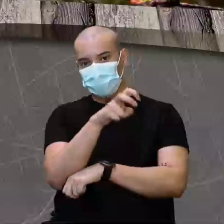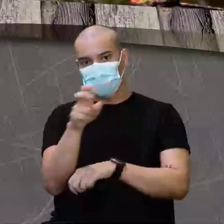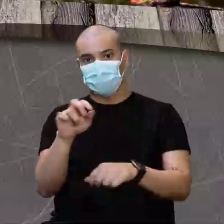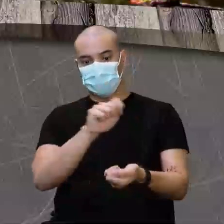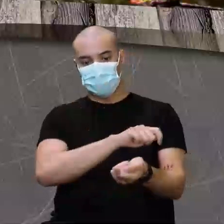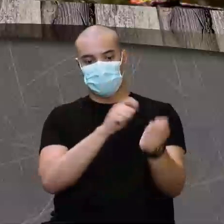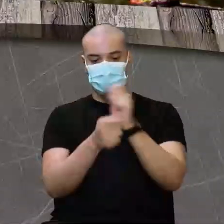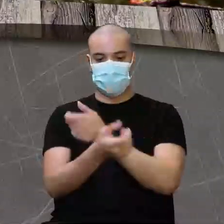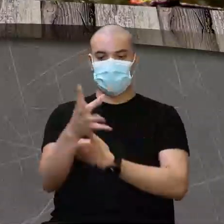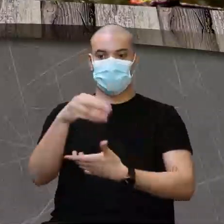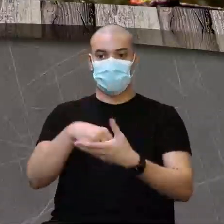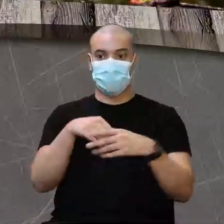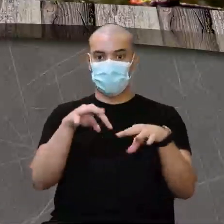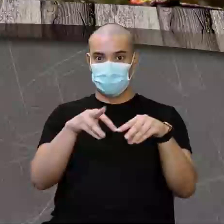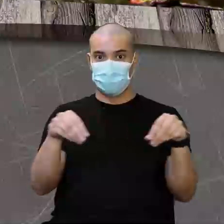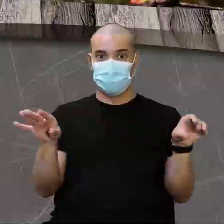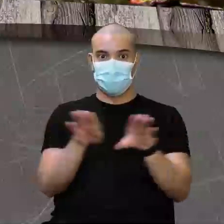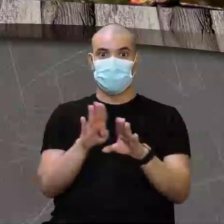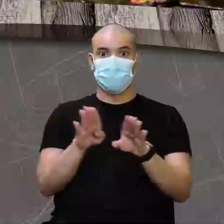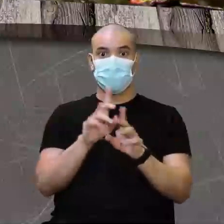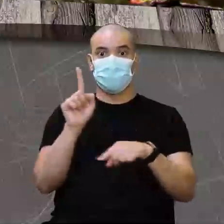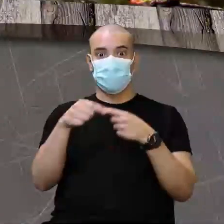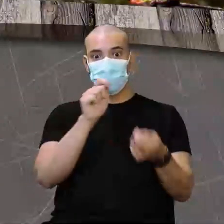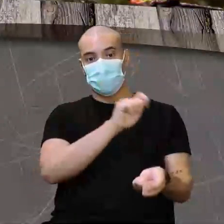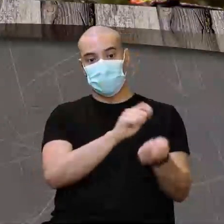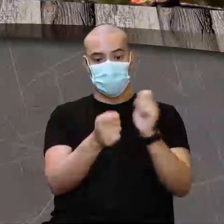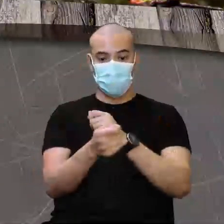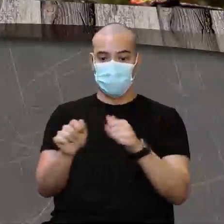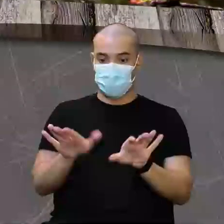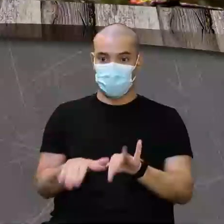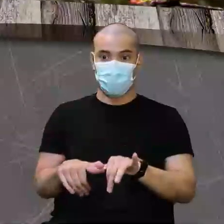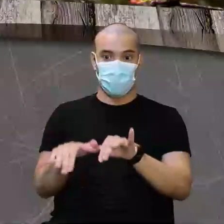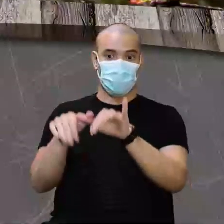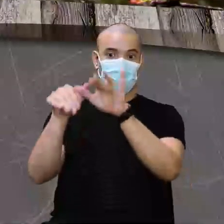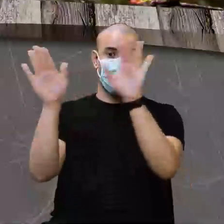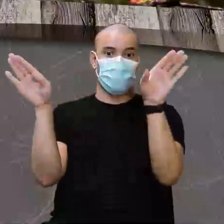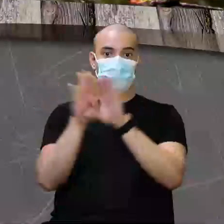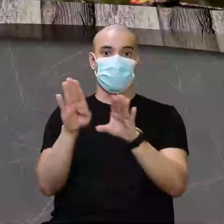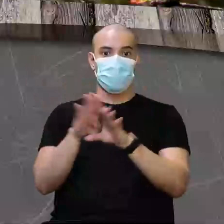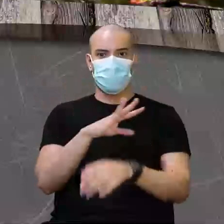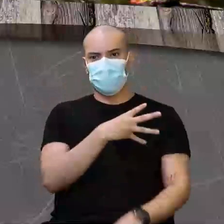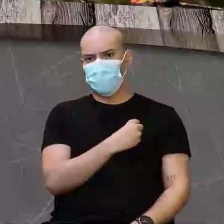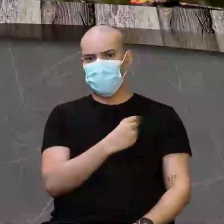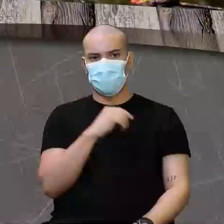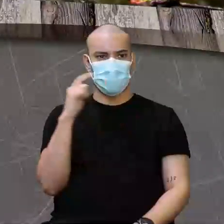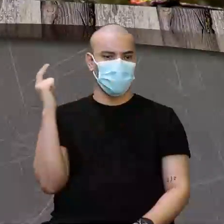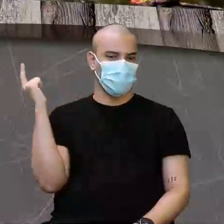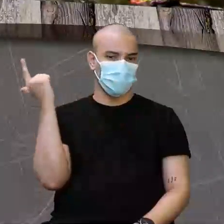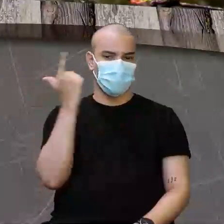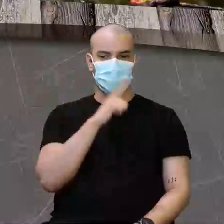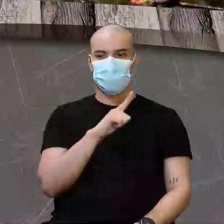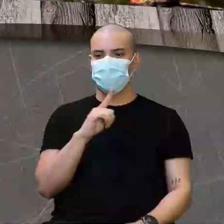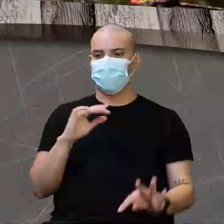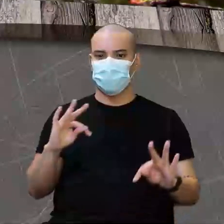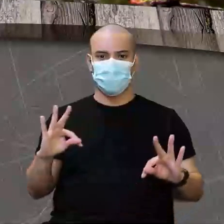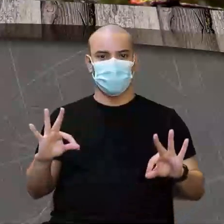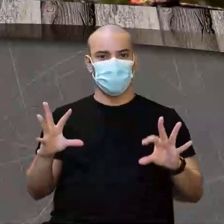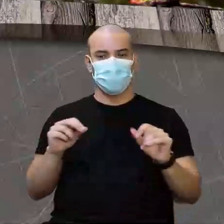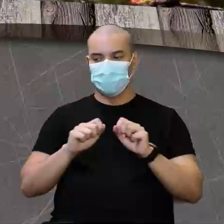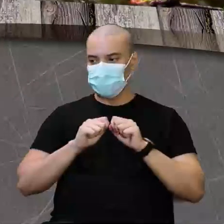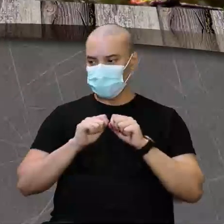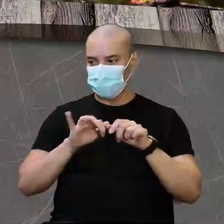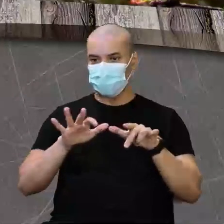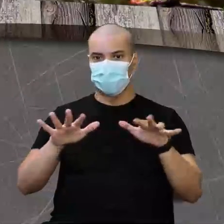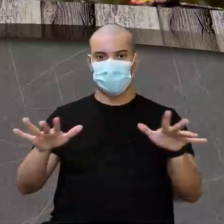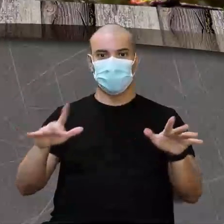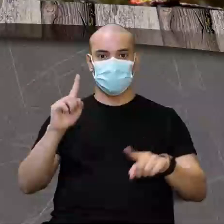ambiente terrestre, as aves com adaptação para o voo e os mamíferos que ganham todo o planeta Terra